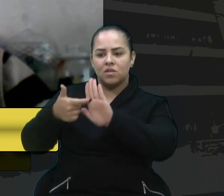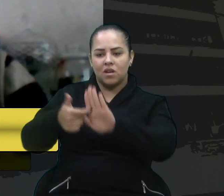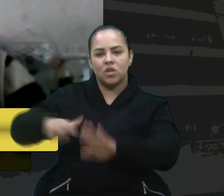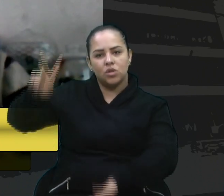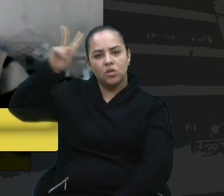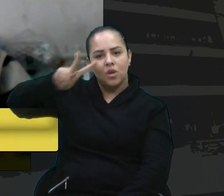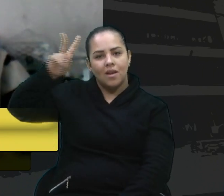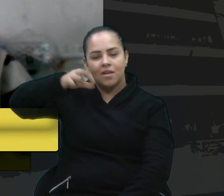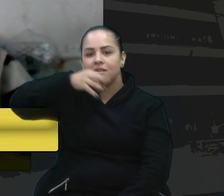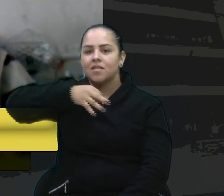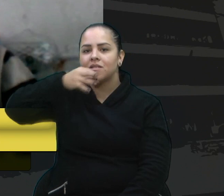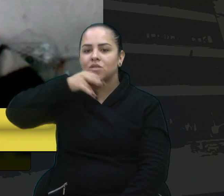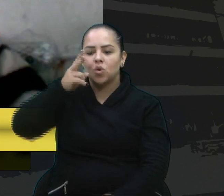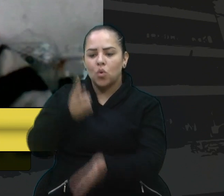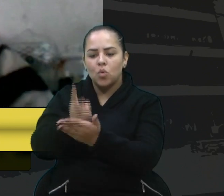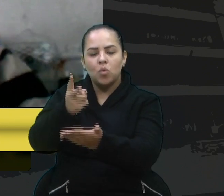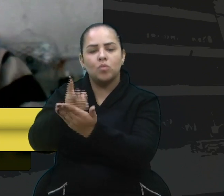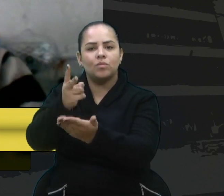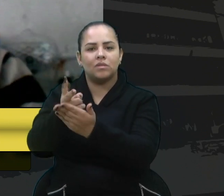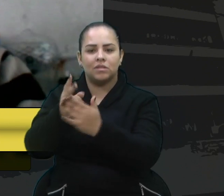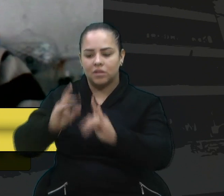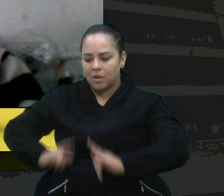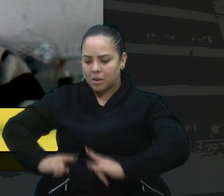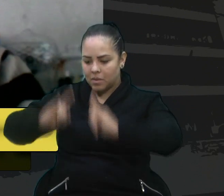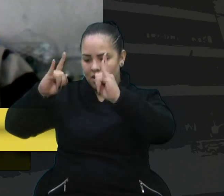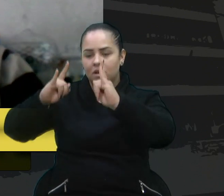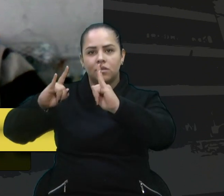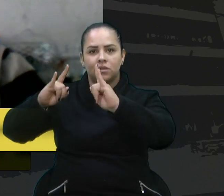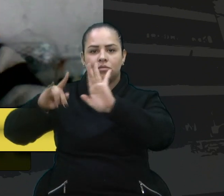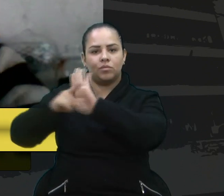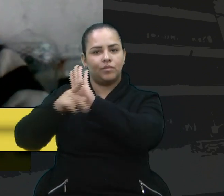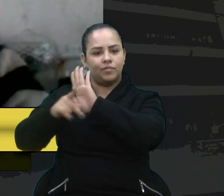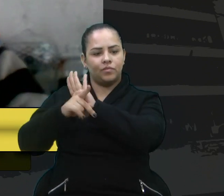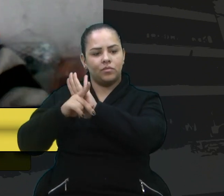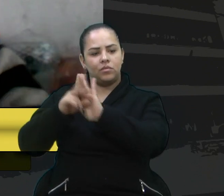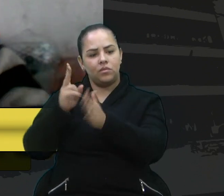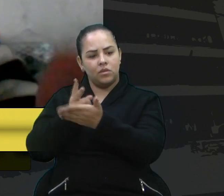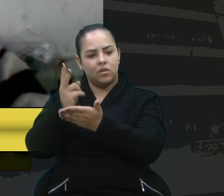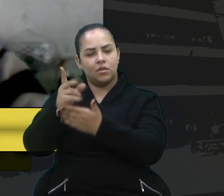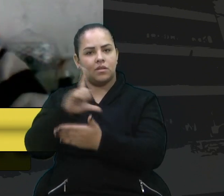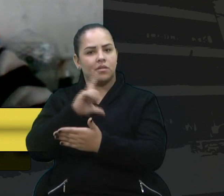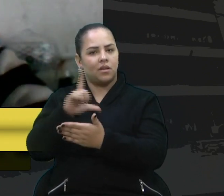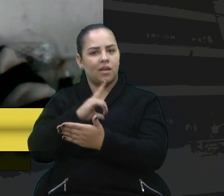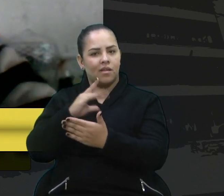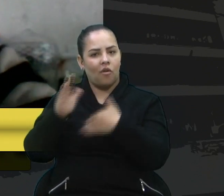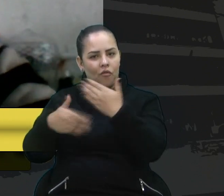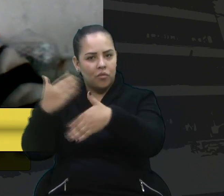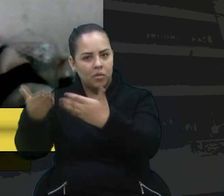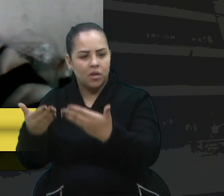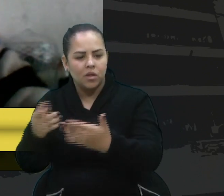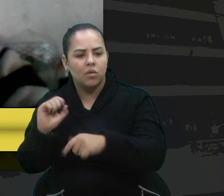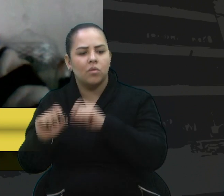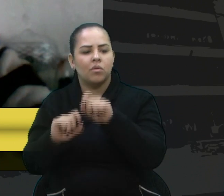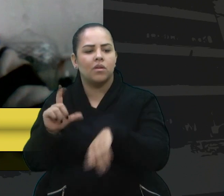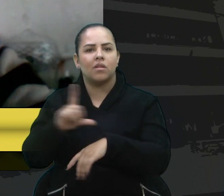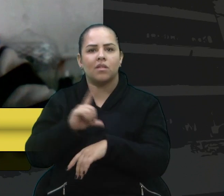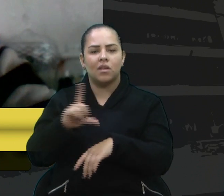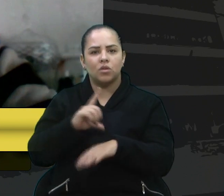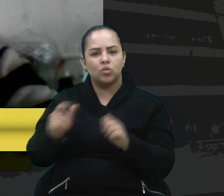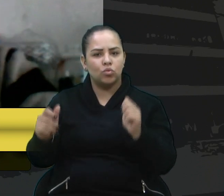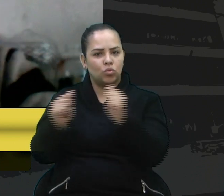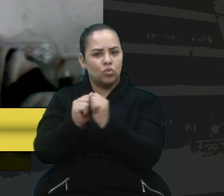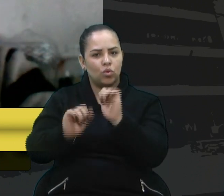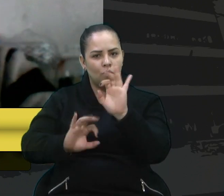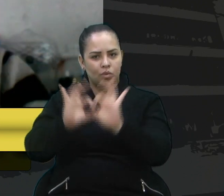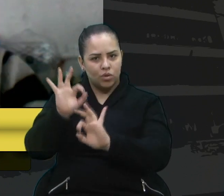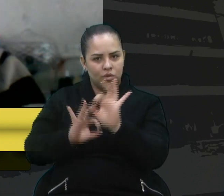prédios públicos e de incentivarem também os proprietários nesse sentido do que vem de encontro ao seu projeto.